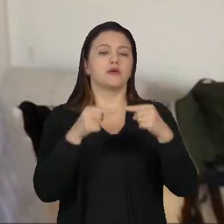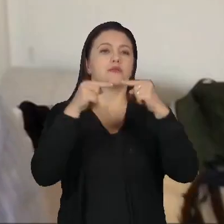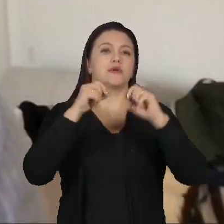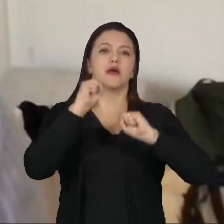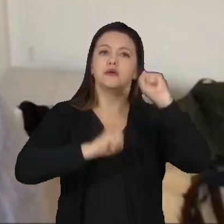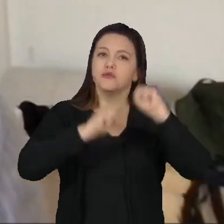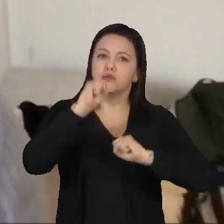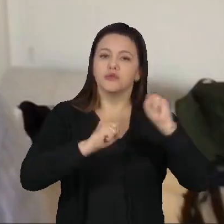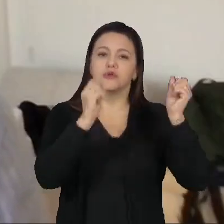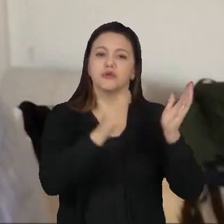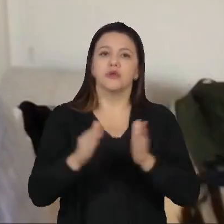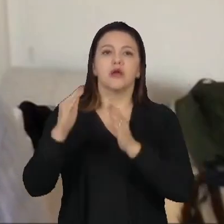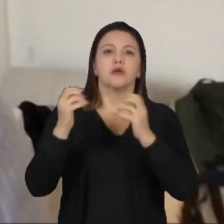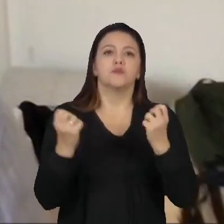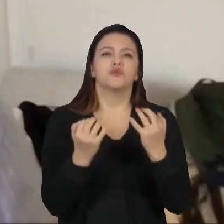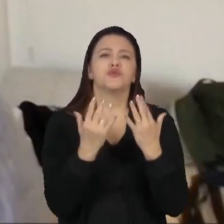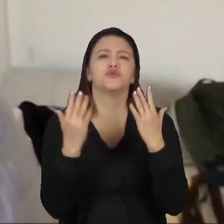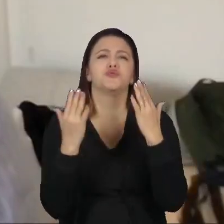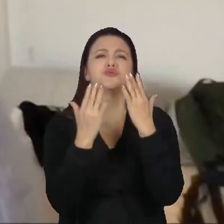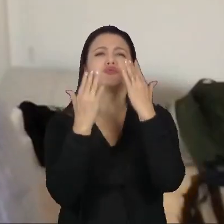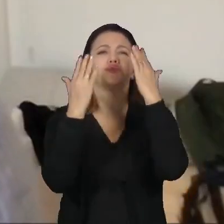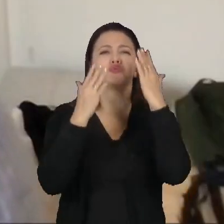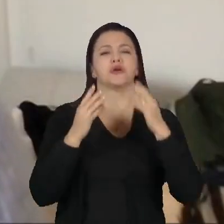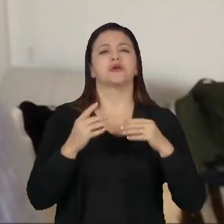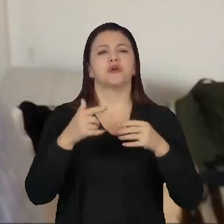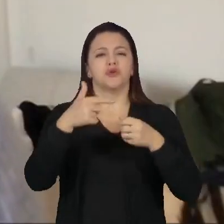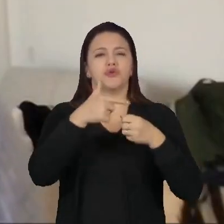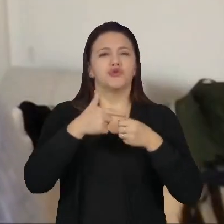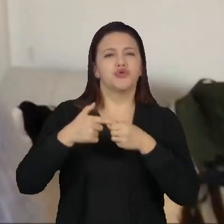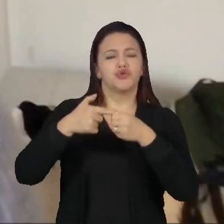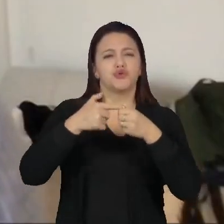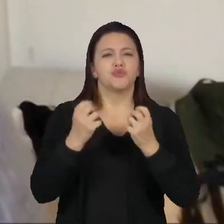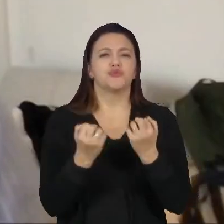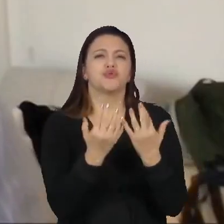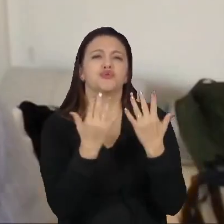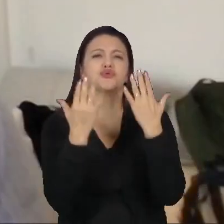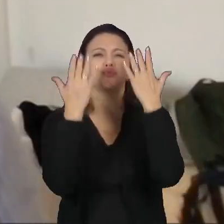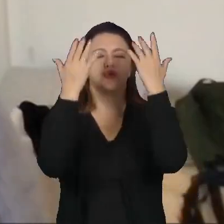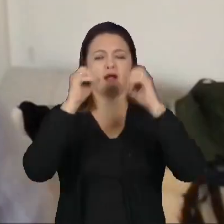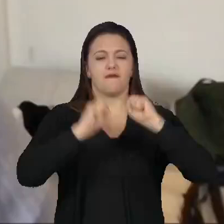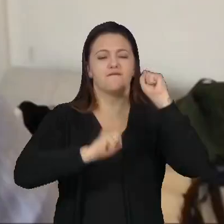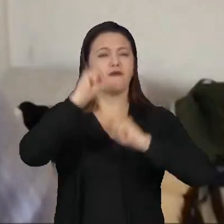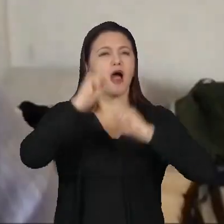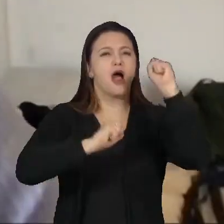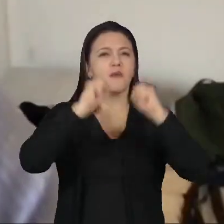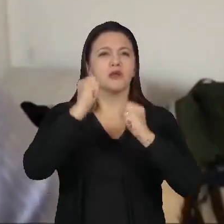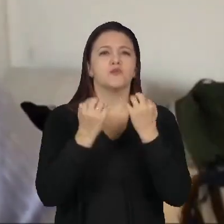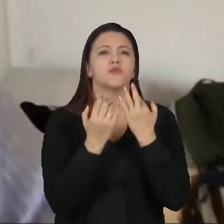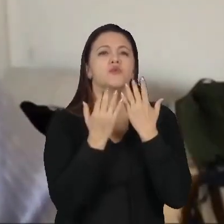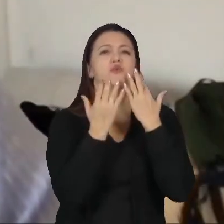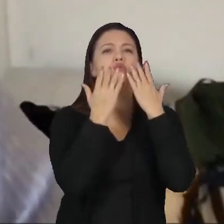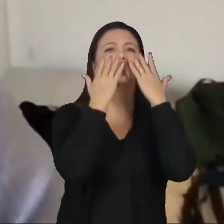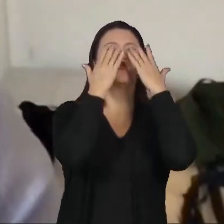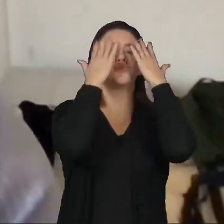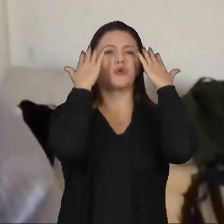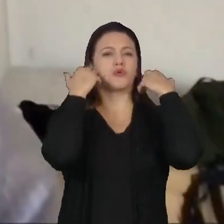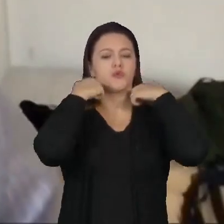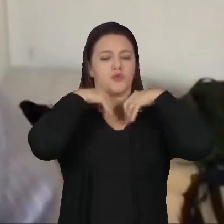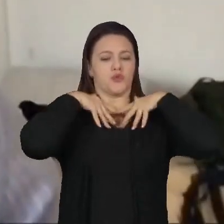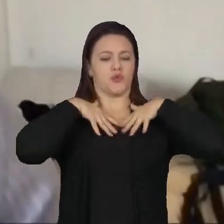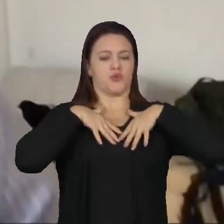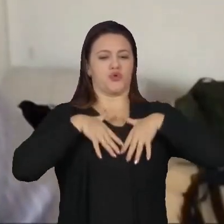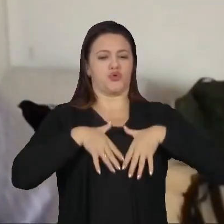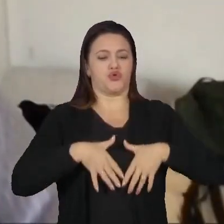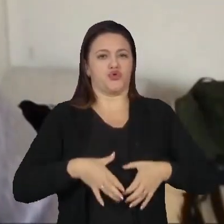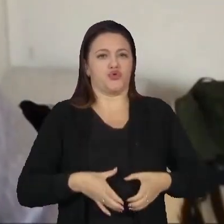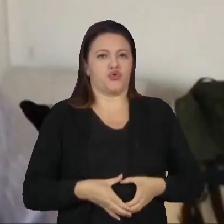indústria, a fumaça de diesel, uma série de exposições que tem mais homens do que mulheres nessas atividades. Então,